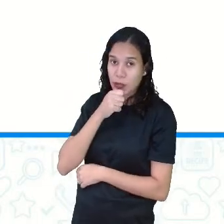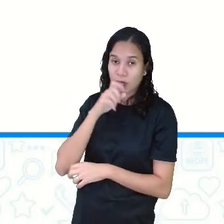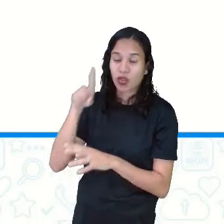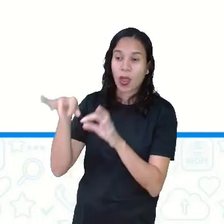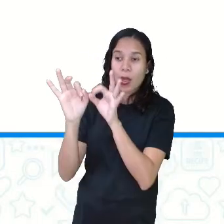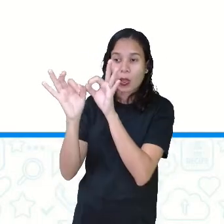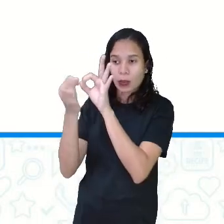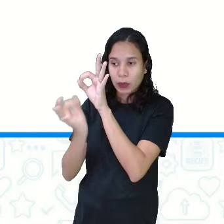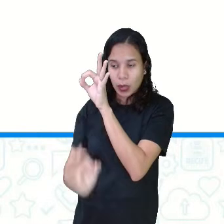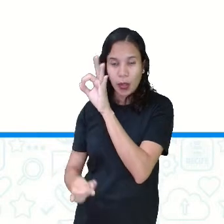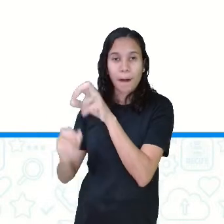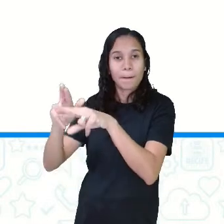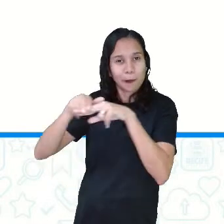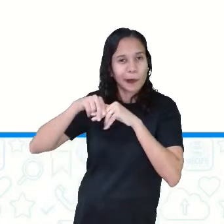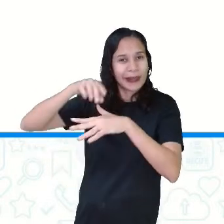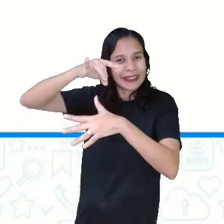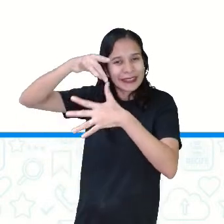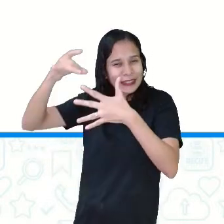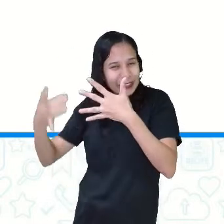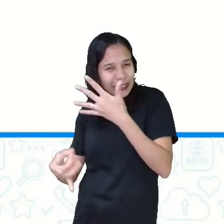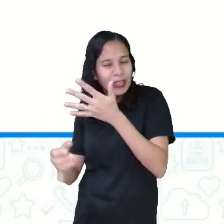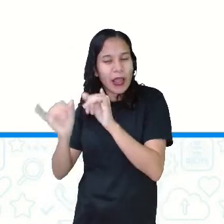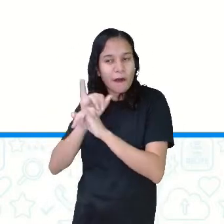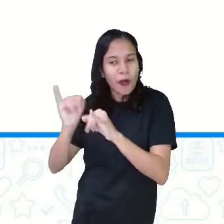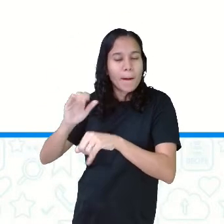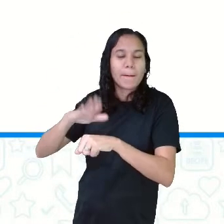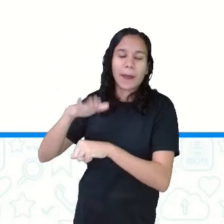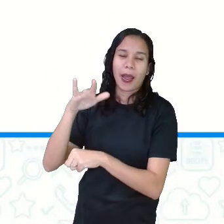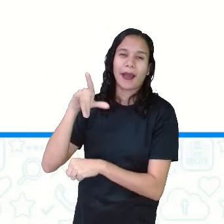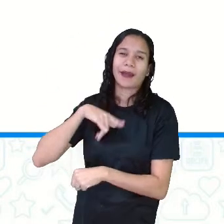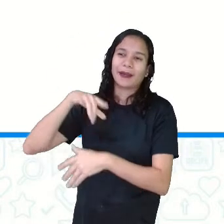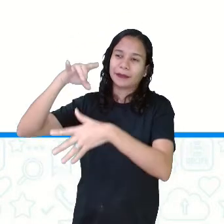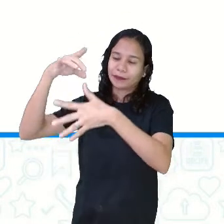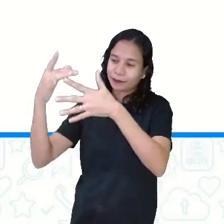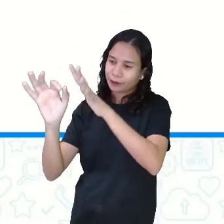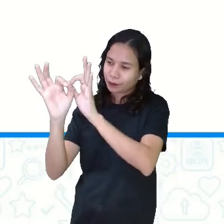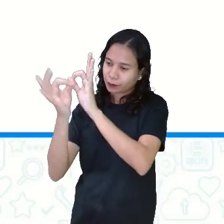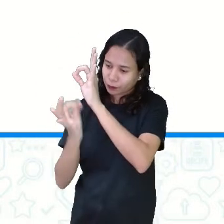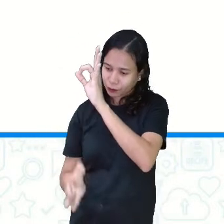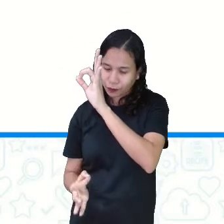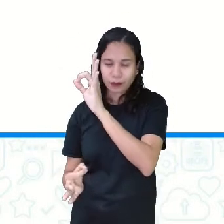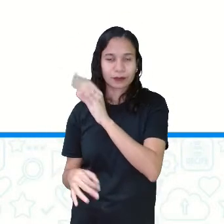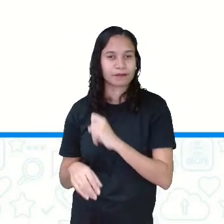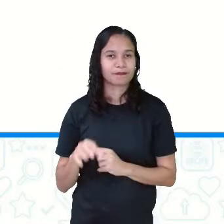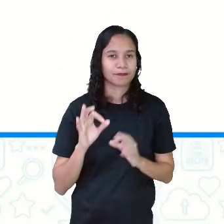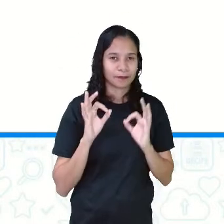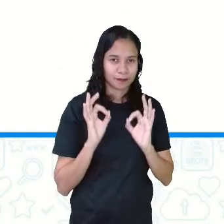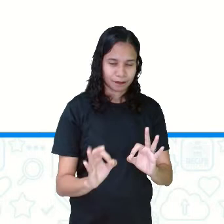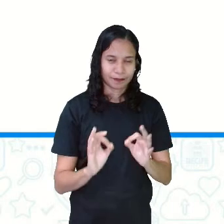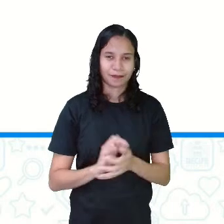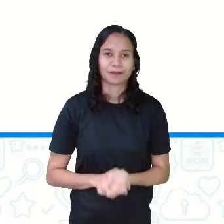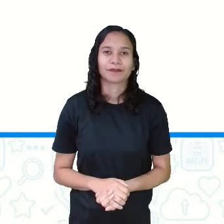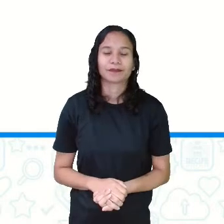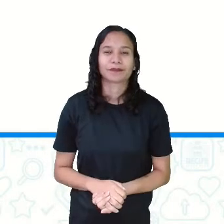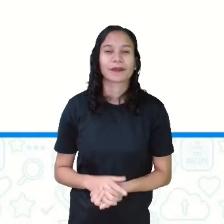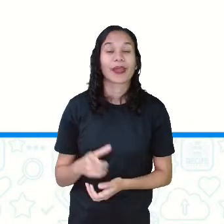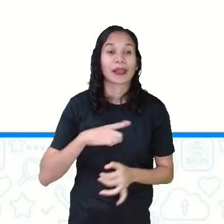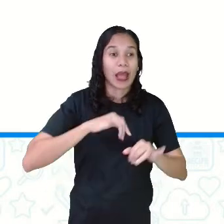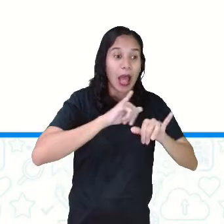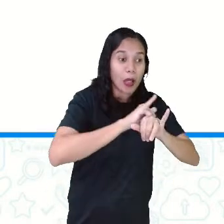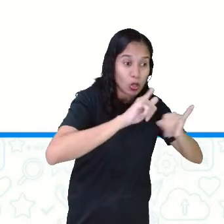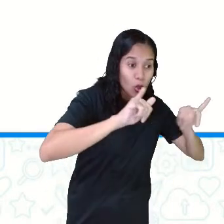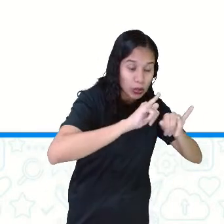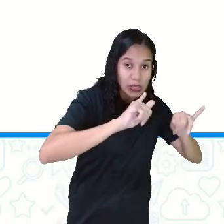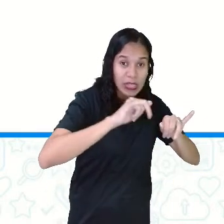mais informações, porque houve uma pesquisa maior, ela vai ser um pouco mais longa. Tá certo? A notícia